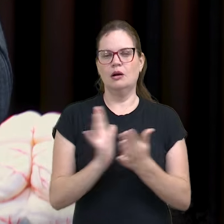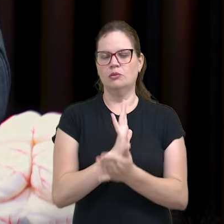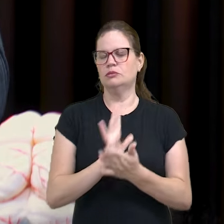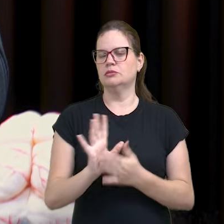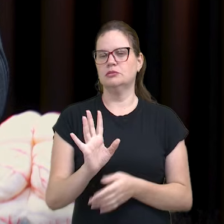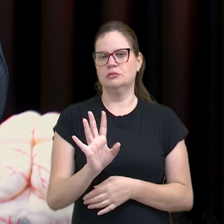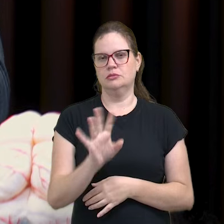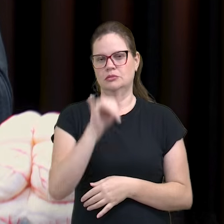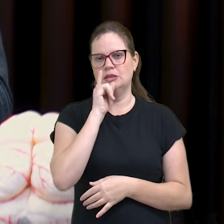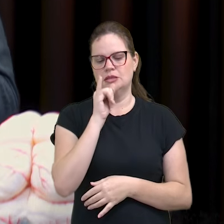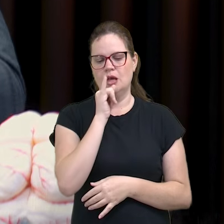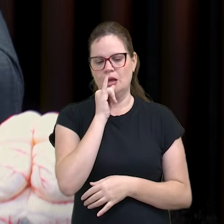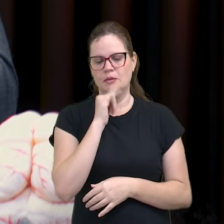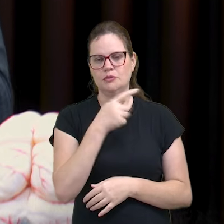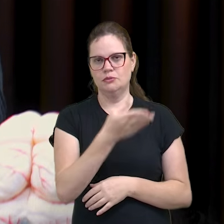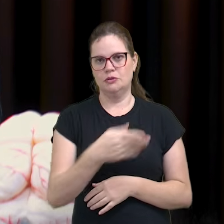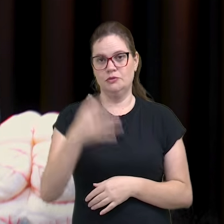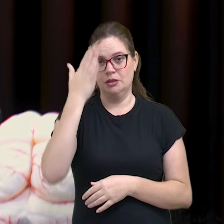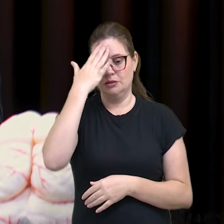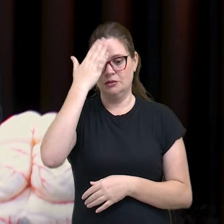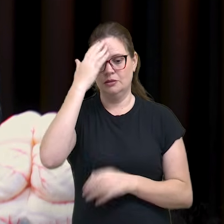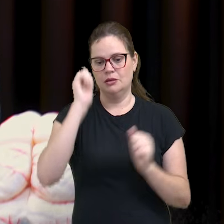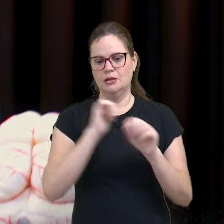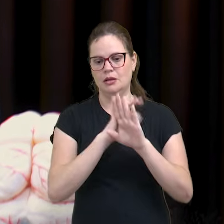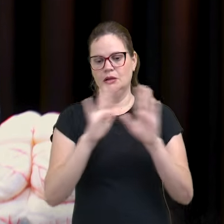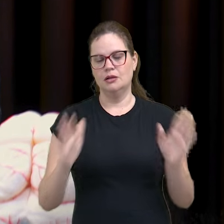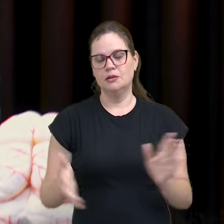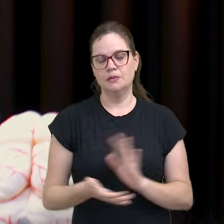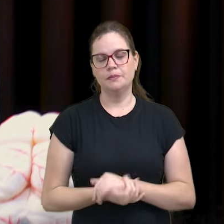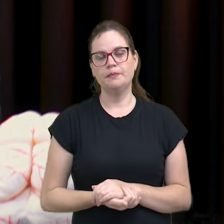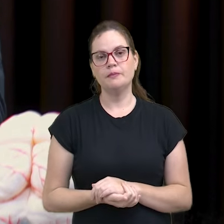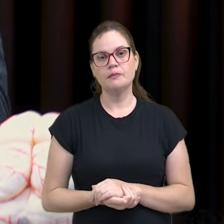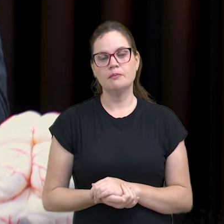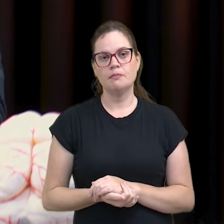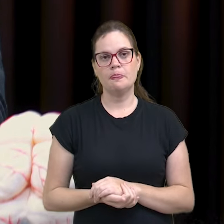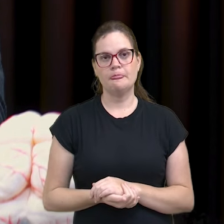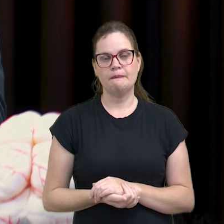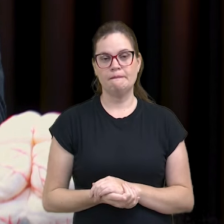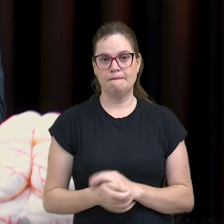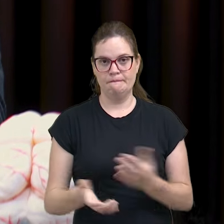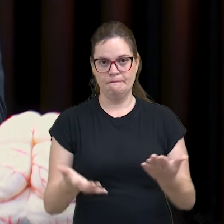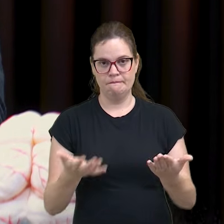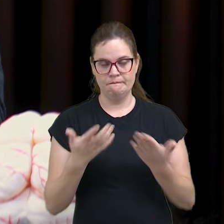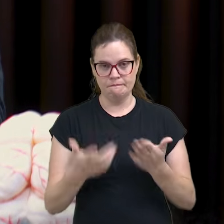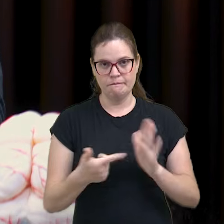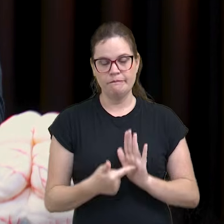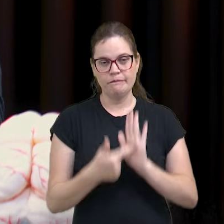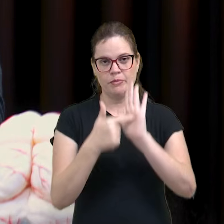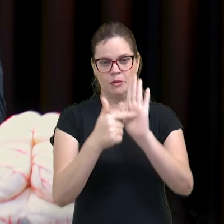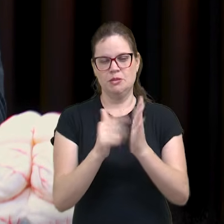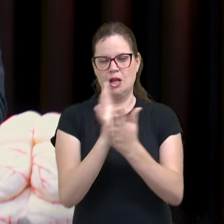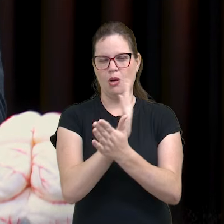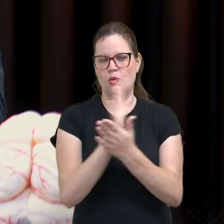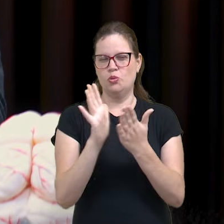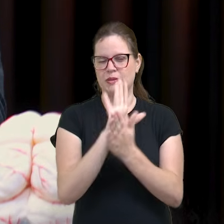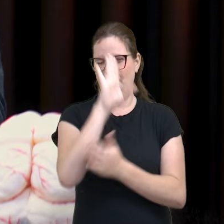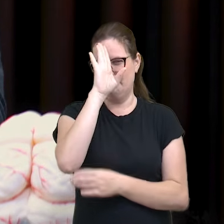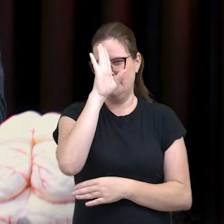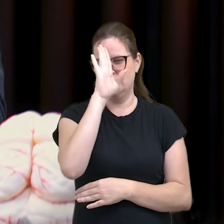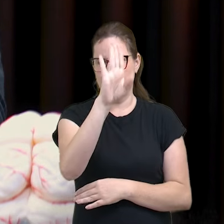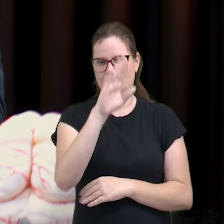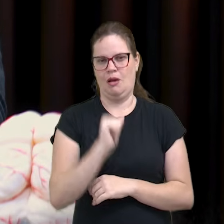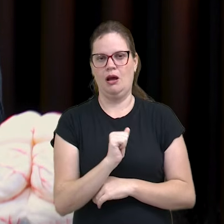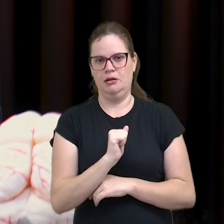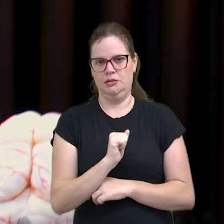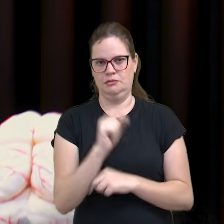Mas, para exemplificar, trazer com um pouco mais de propriedade para aqueles que nos assistem, eu